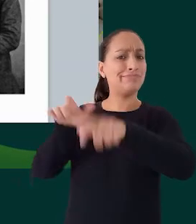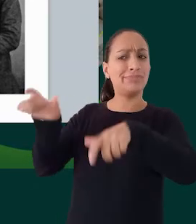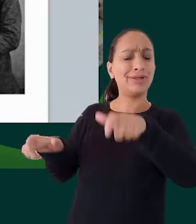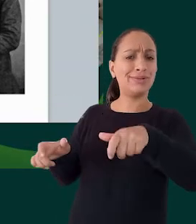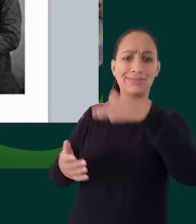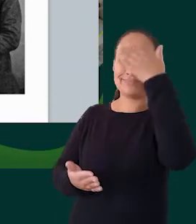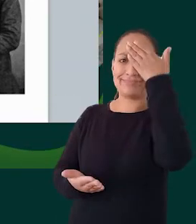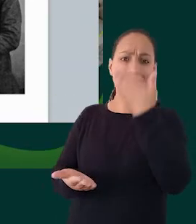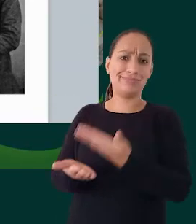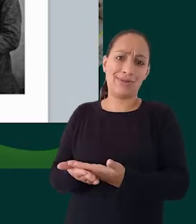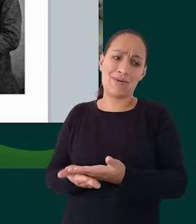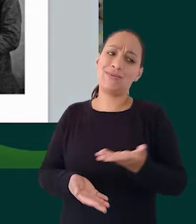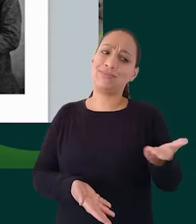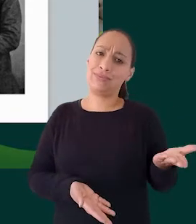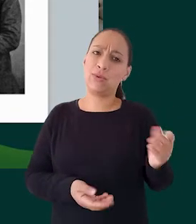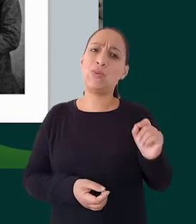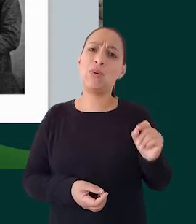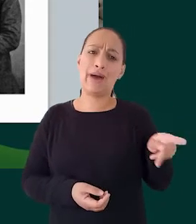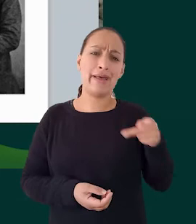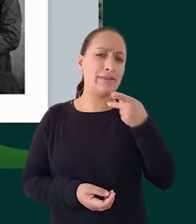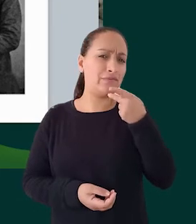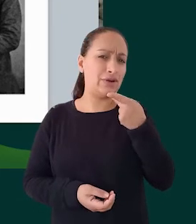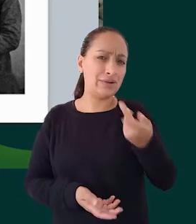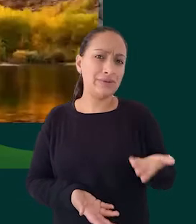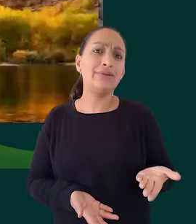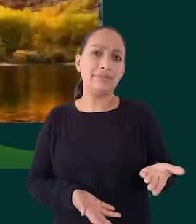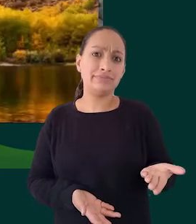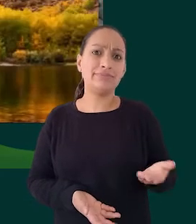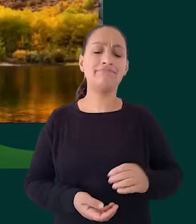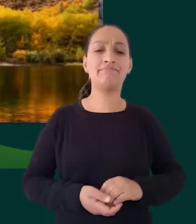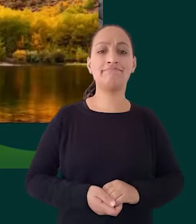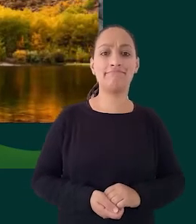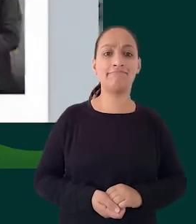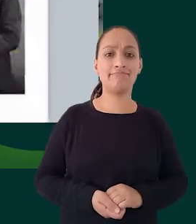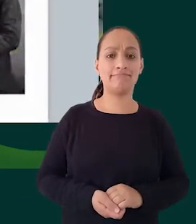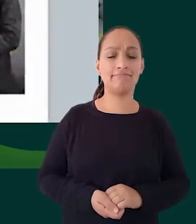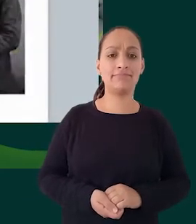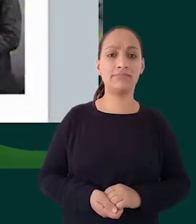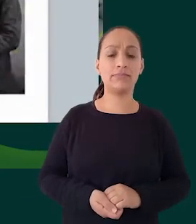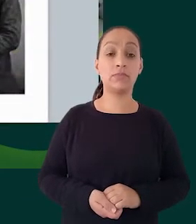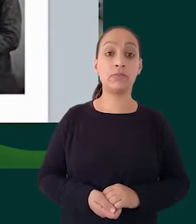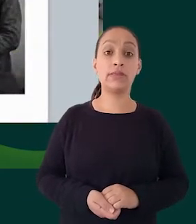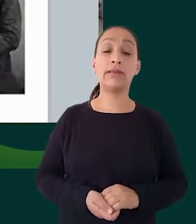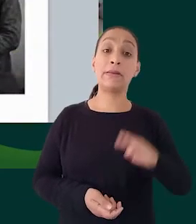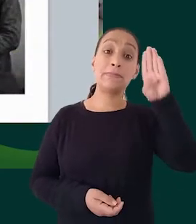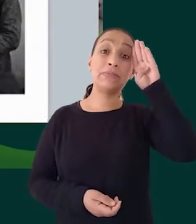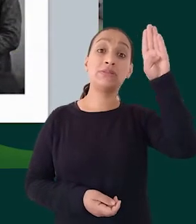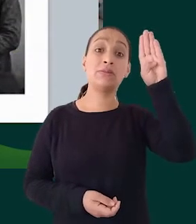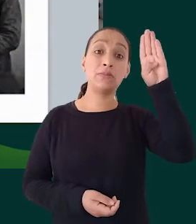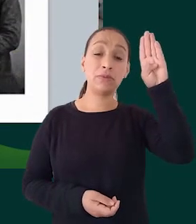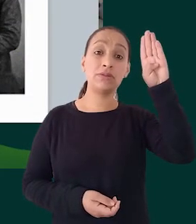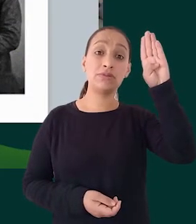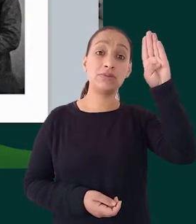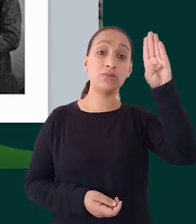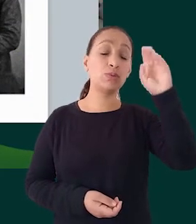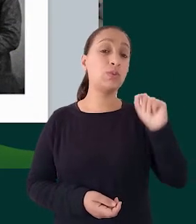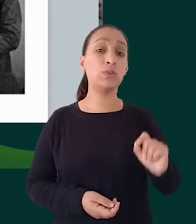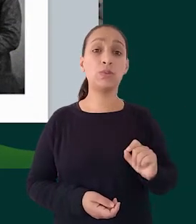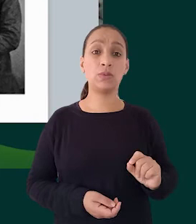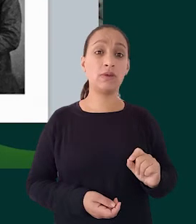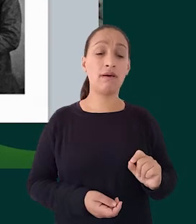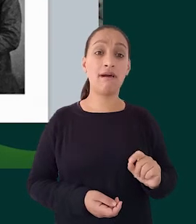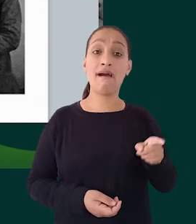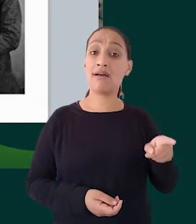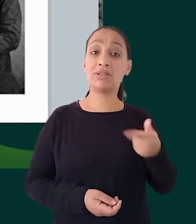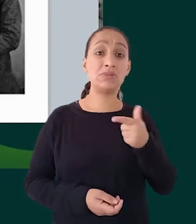desacreditavam do que ele havia, do que ele estava dizendo, e principalmente, né,